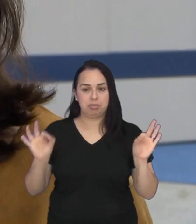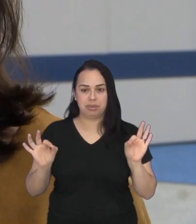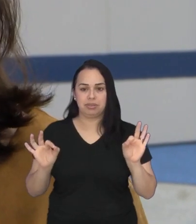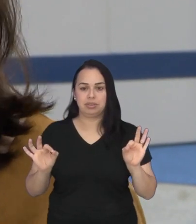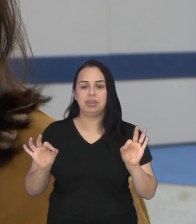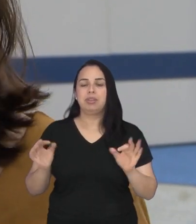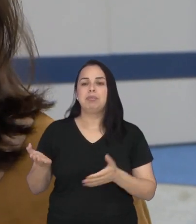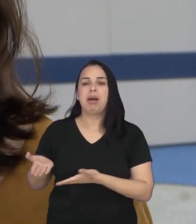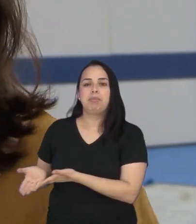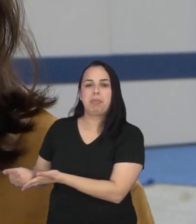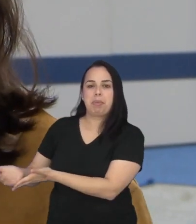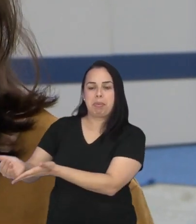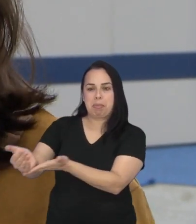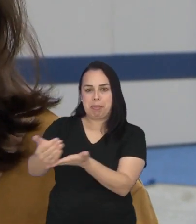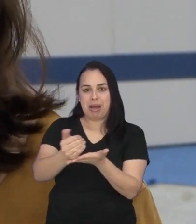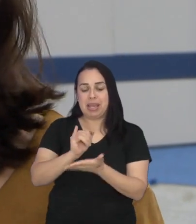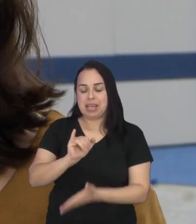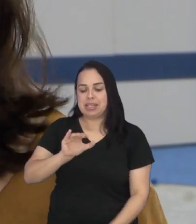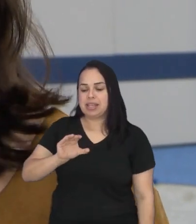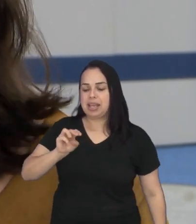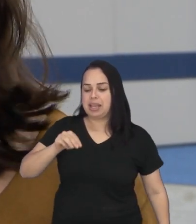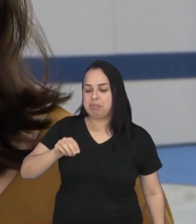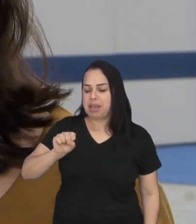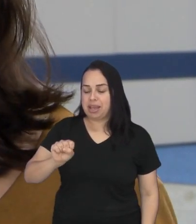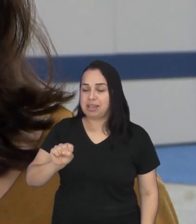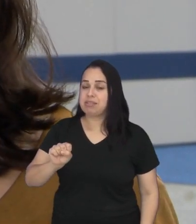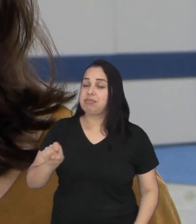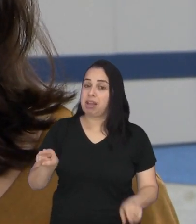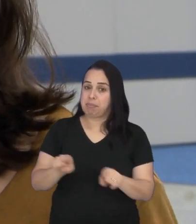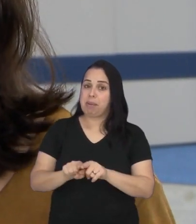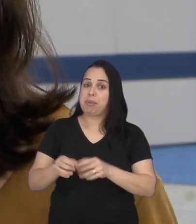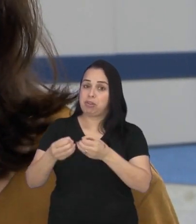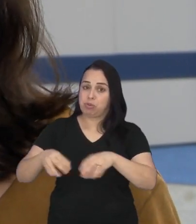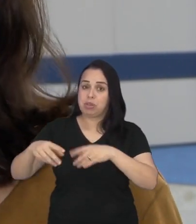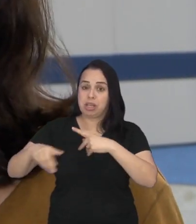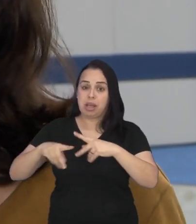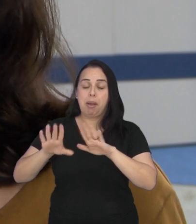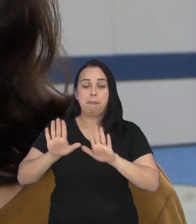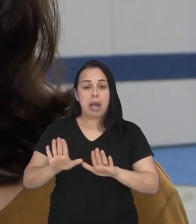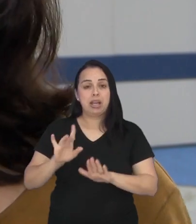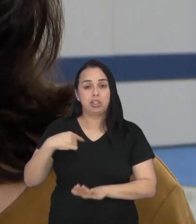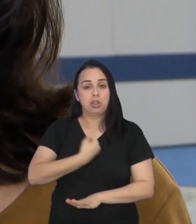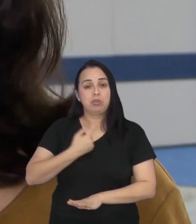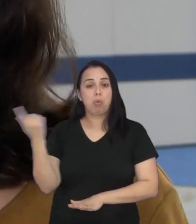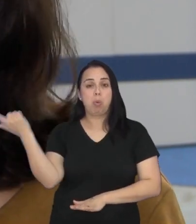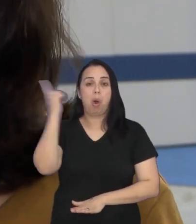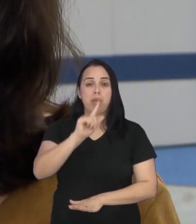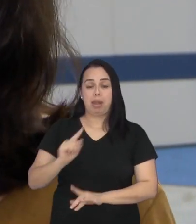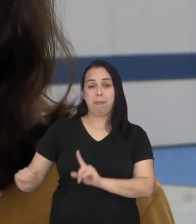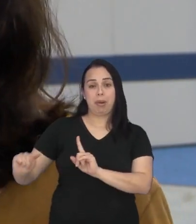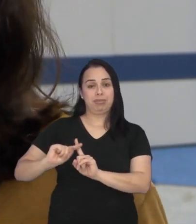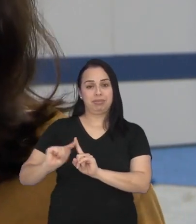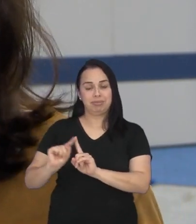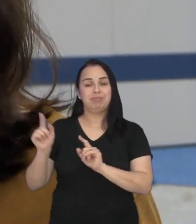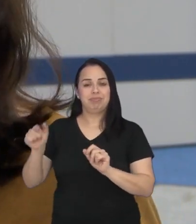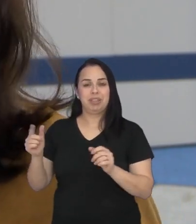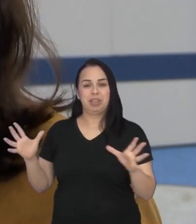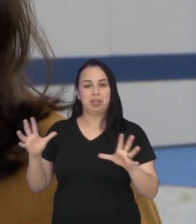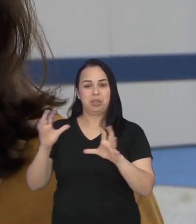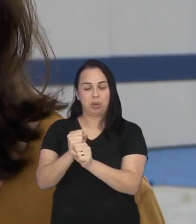da comunidade árabe e muçulmana de São José para uma conversa sobre a repercussão de falas envolvendo o conflito